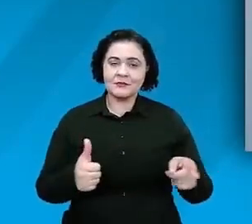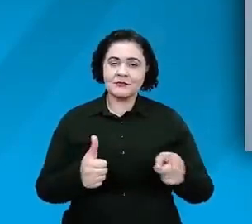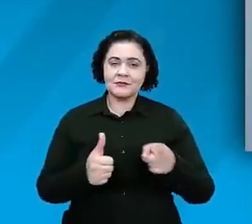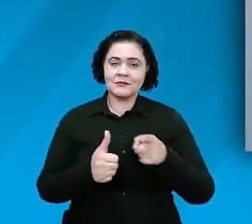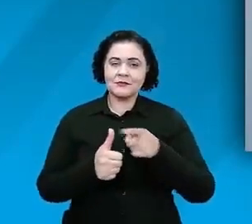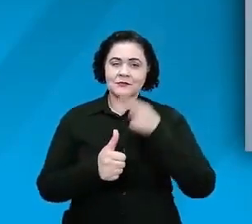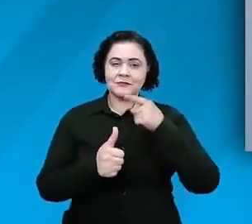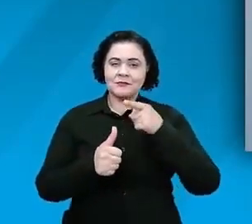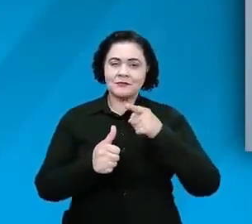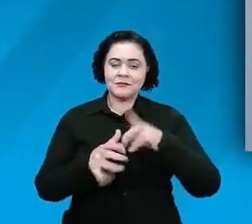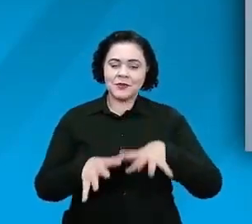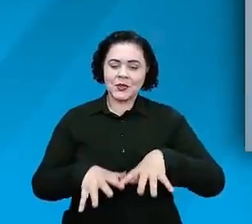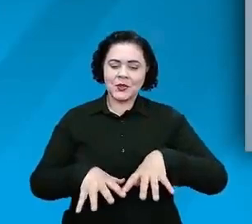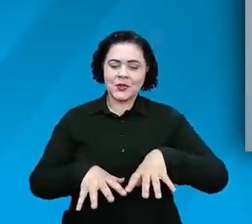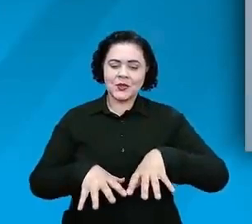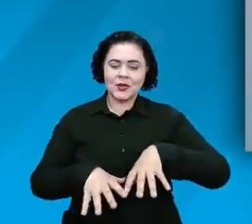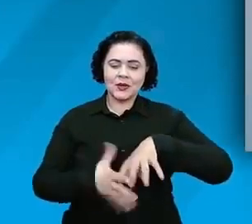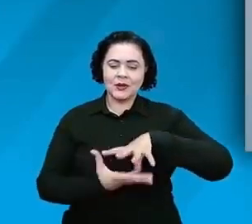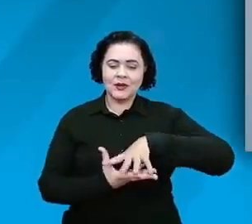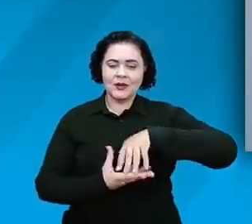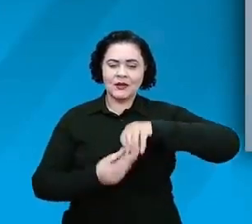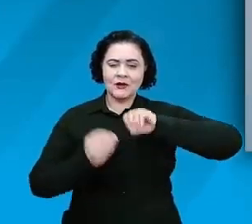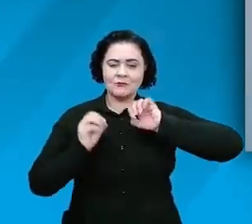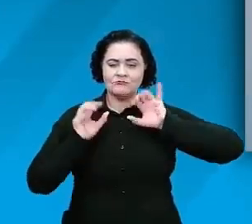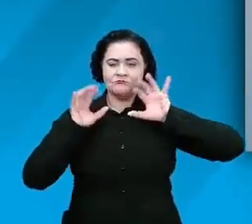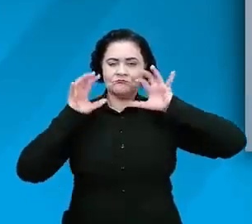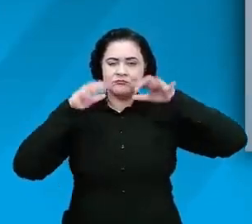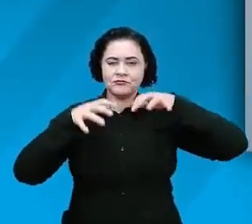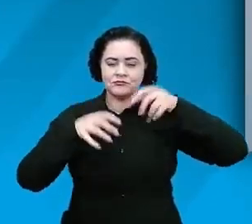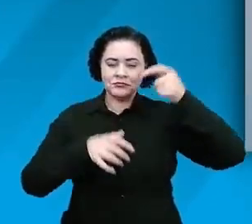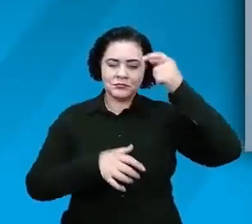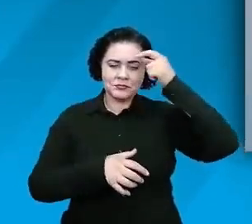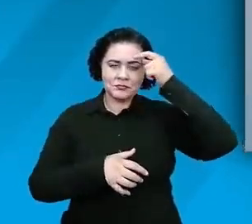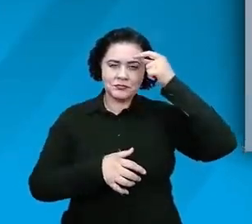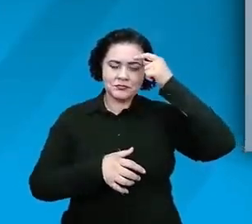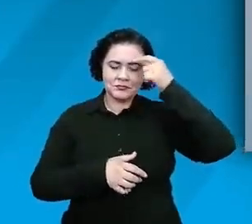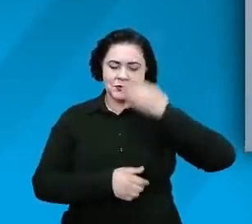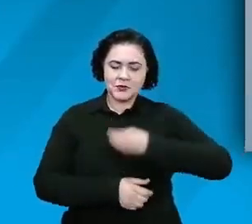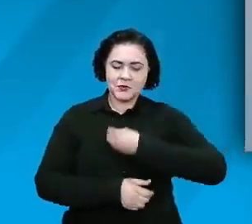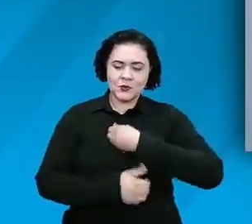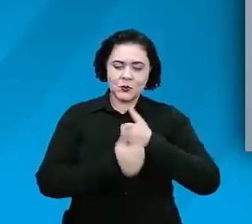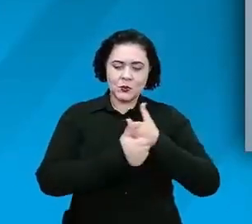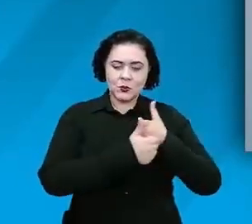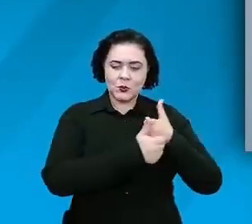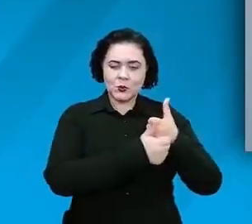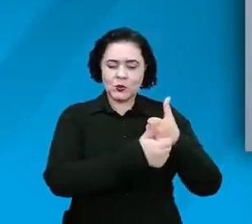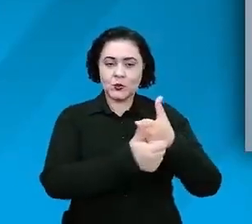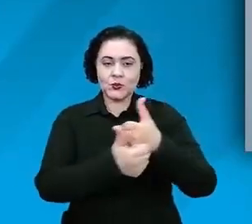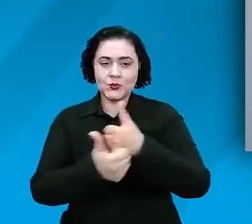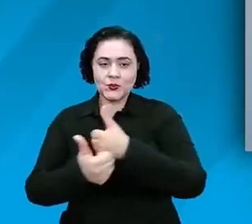primeiro fantasma da mente rondando as nossas existências